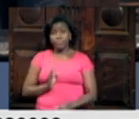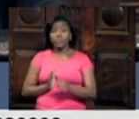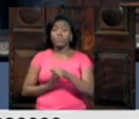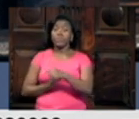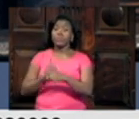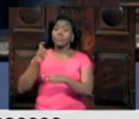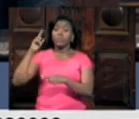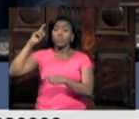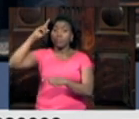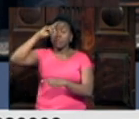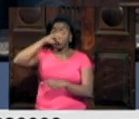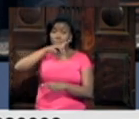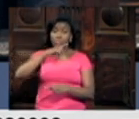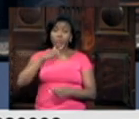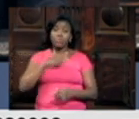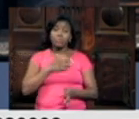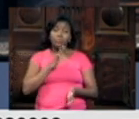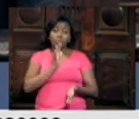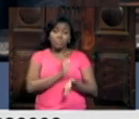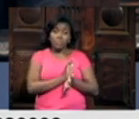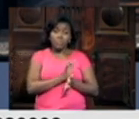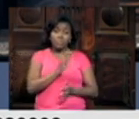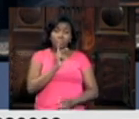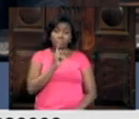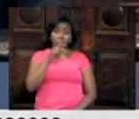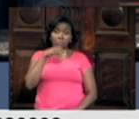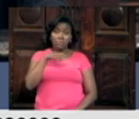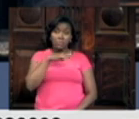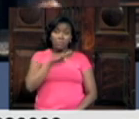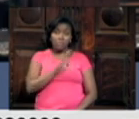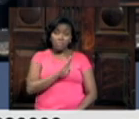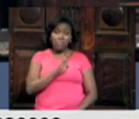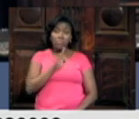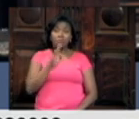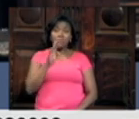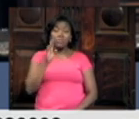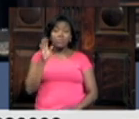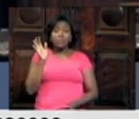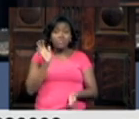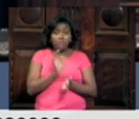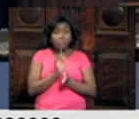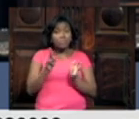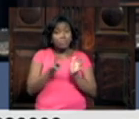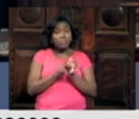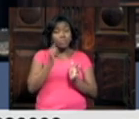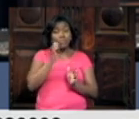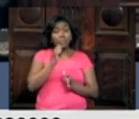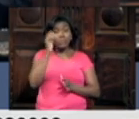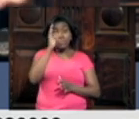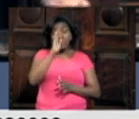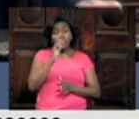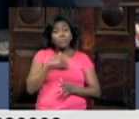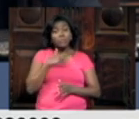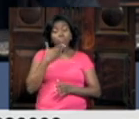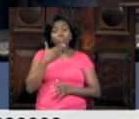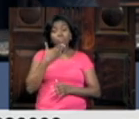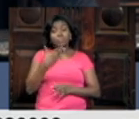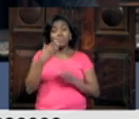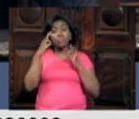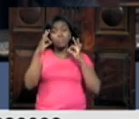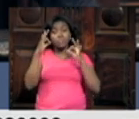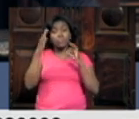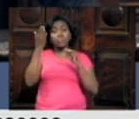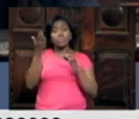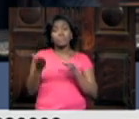Engraçado, o meu partido é PMB, Partido da Mulher Brasileira, mas estou aqui pedindo em especial a um